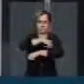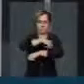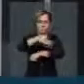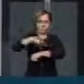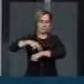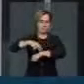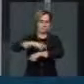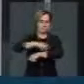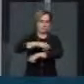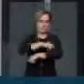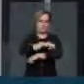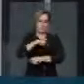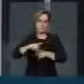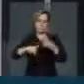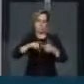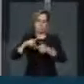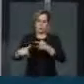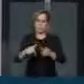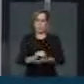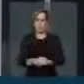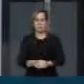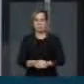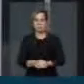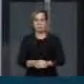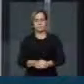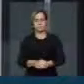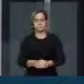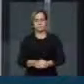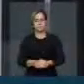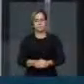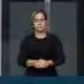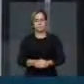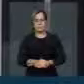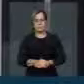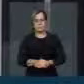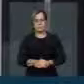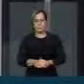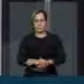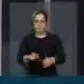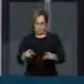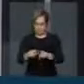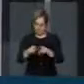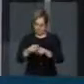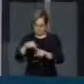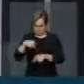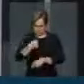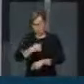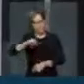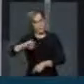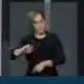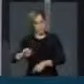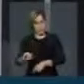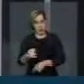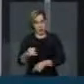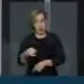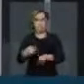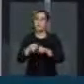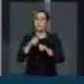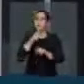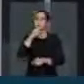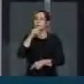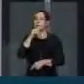vão a pé pelas calçadas também nós estamos aproveitando e também Geraldo